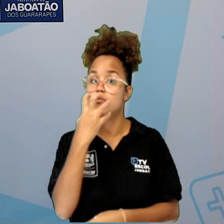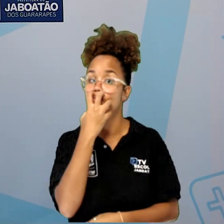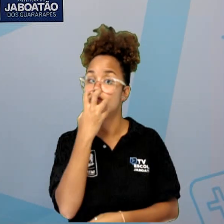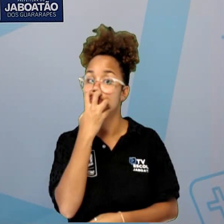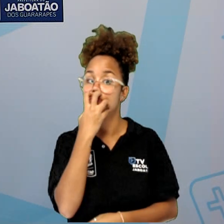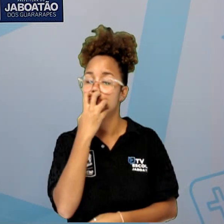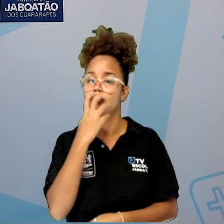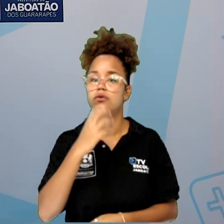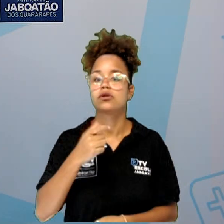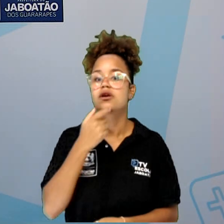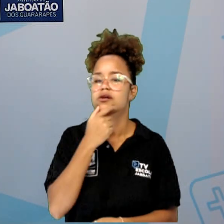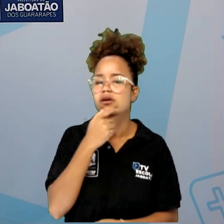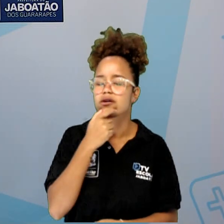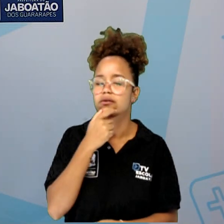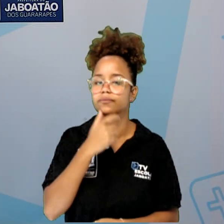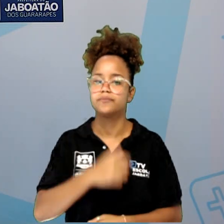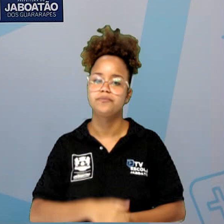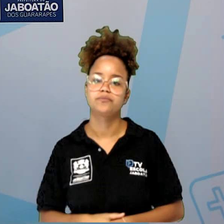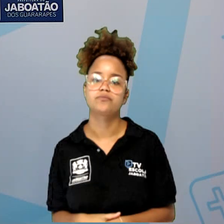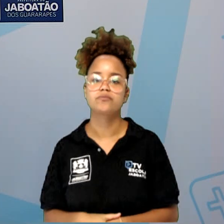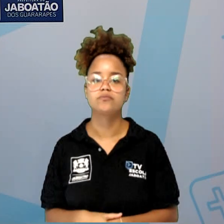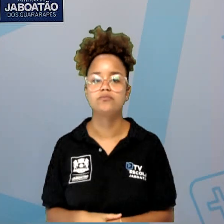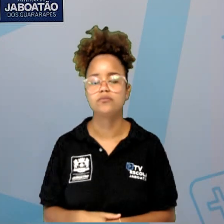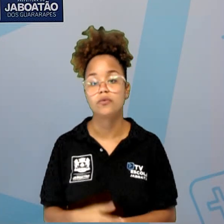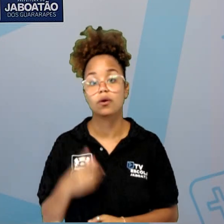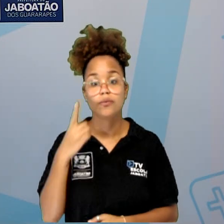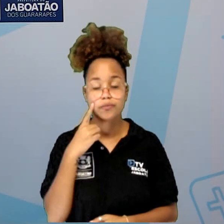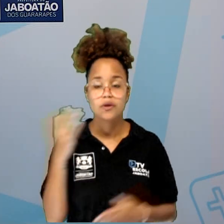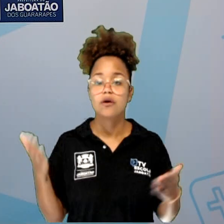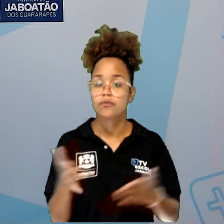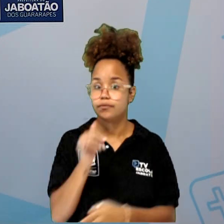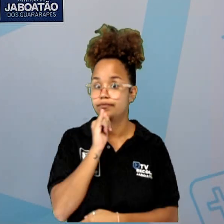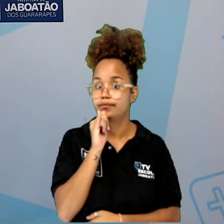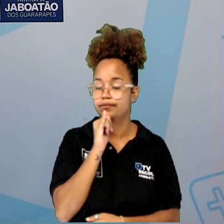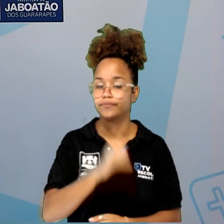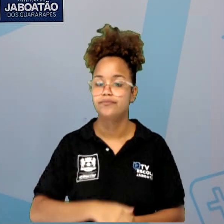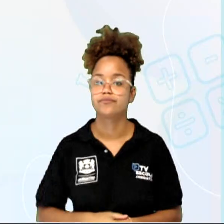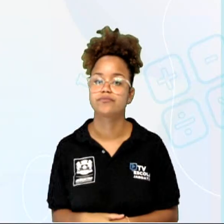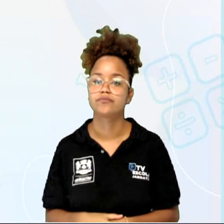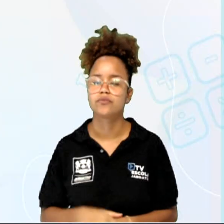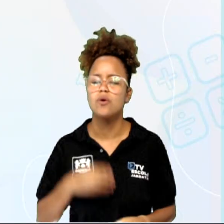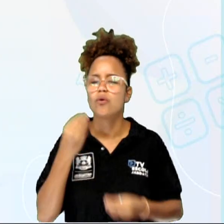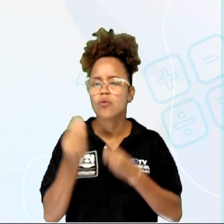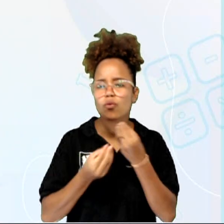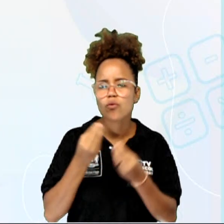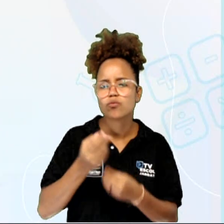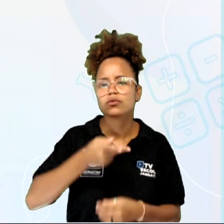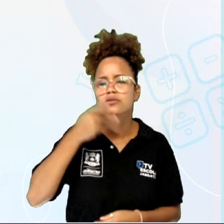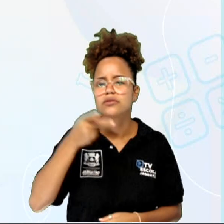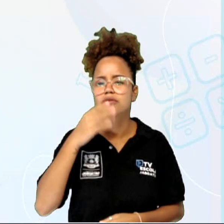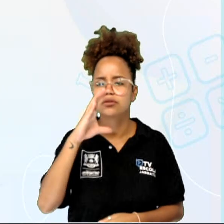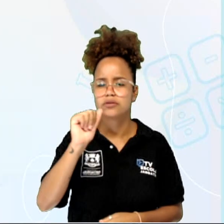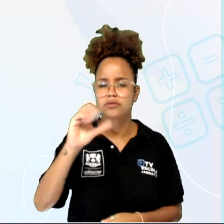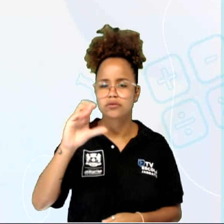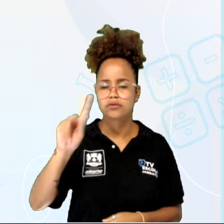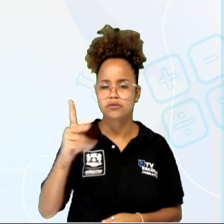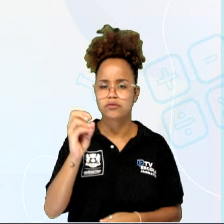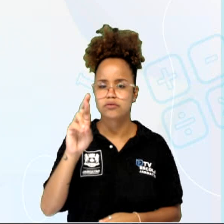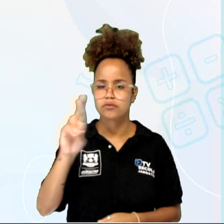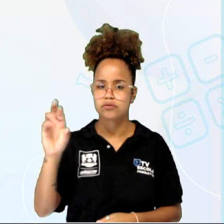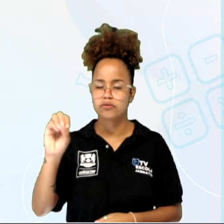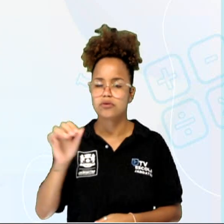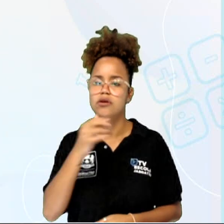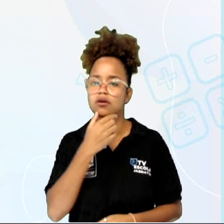English? Né? Então, vamos dar uma olhada no exemplo a seguir. How do you say cachorro in English?